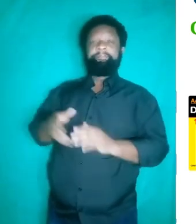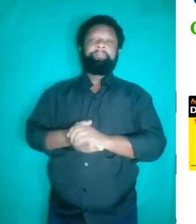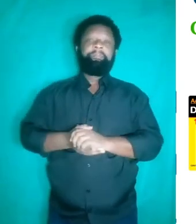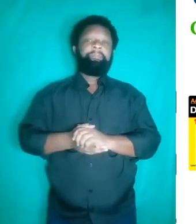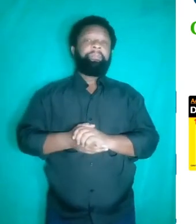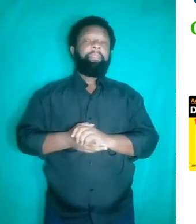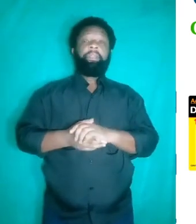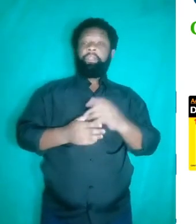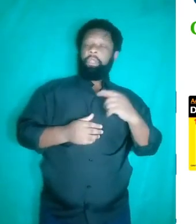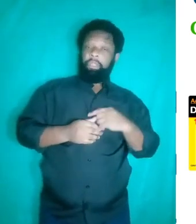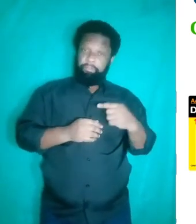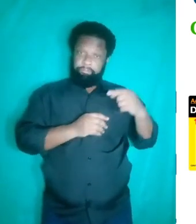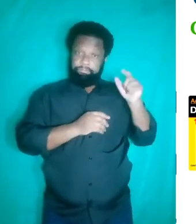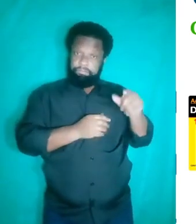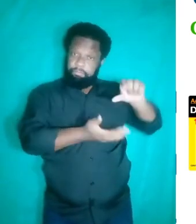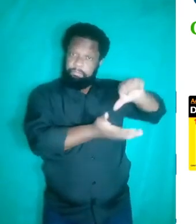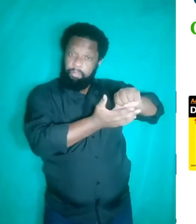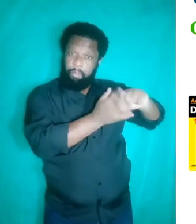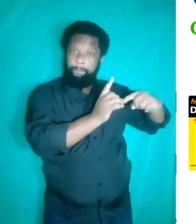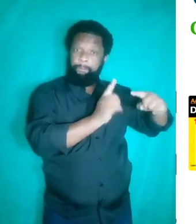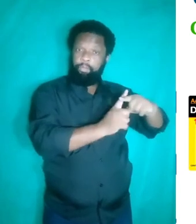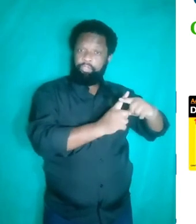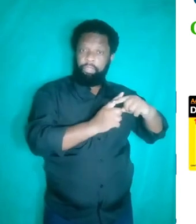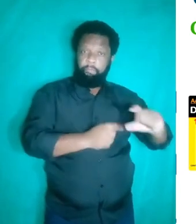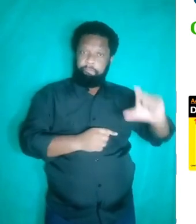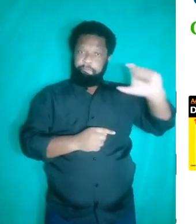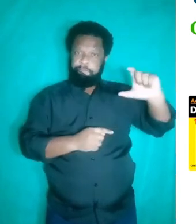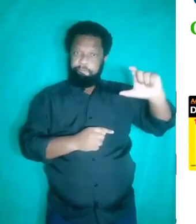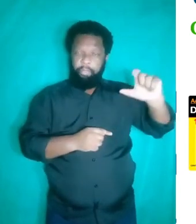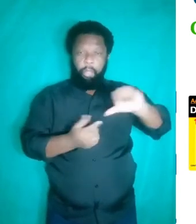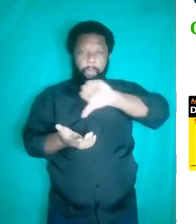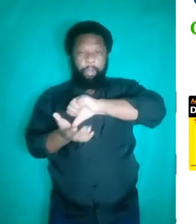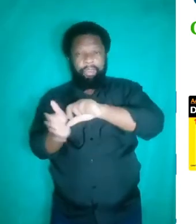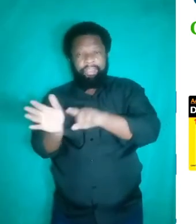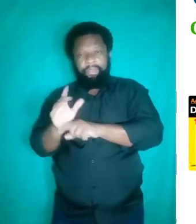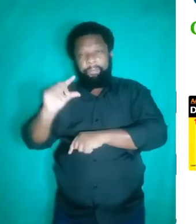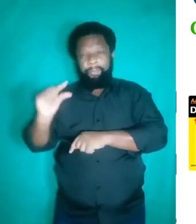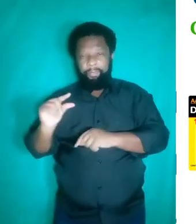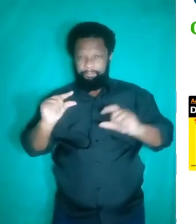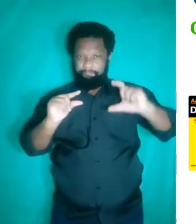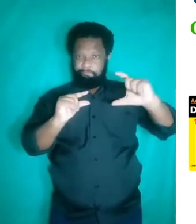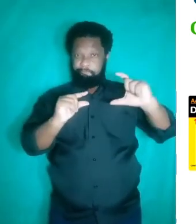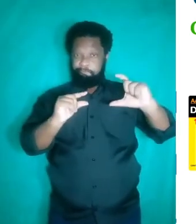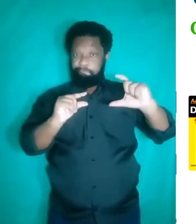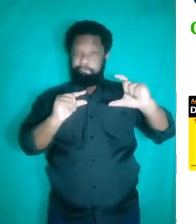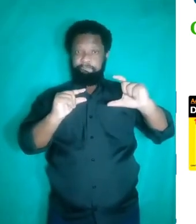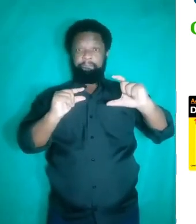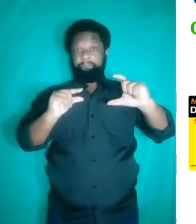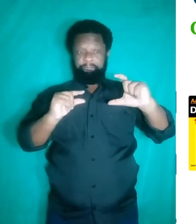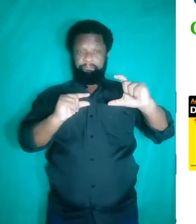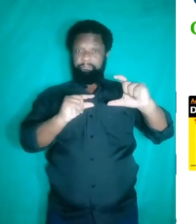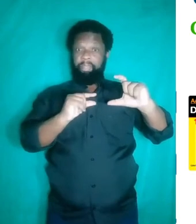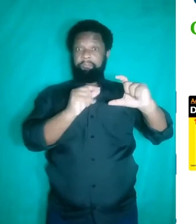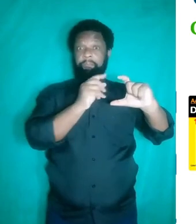em série semana que vem. O polo positivo é sempre a barrinha maior e o negativo é sempre a menor. Isso aqui, por exemplo, é quando você